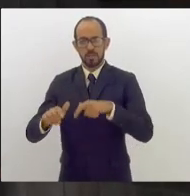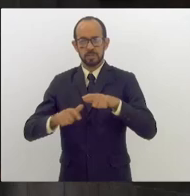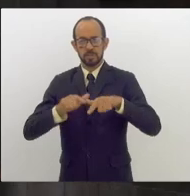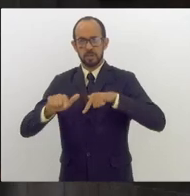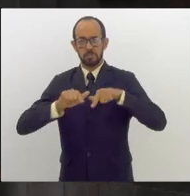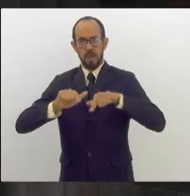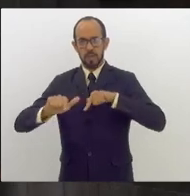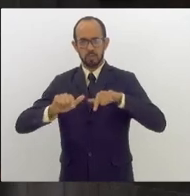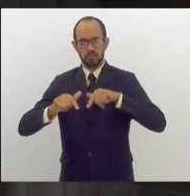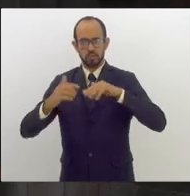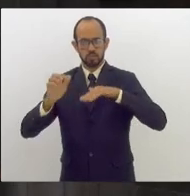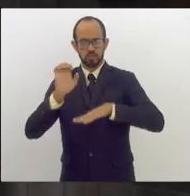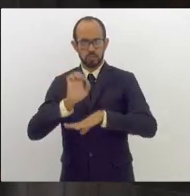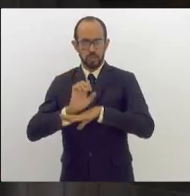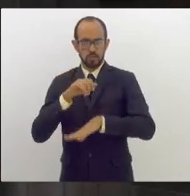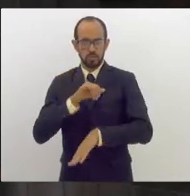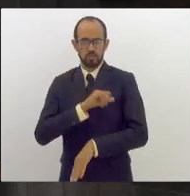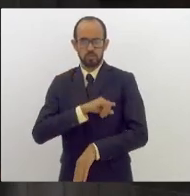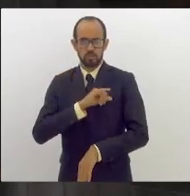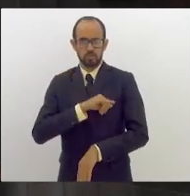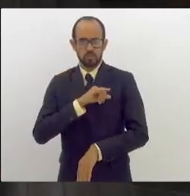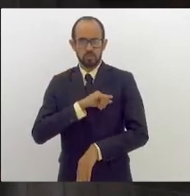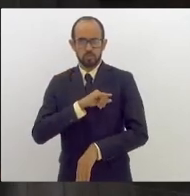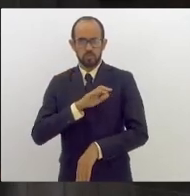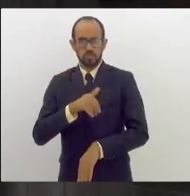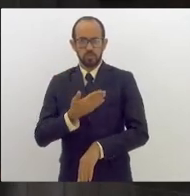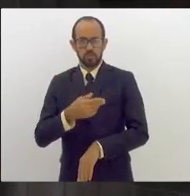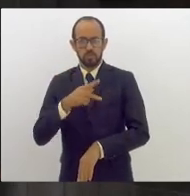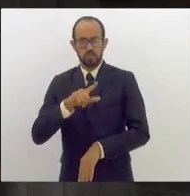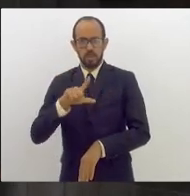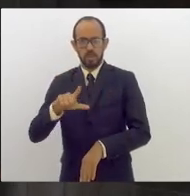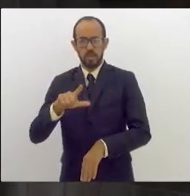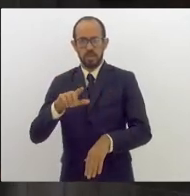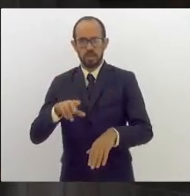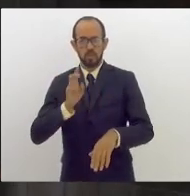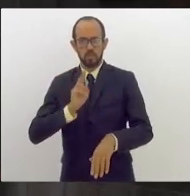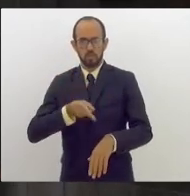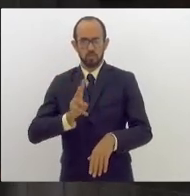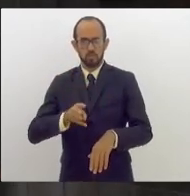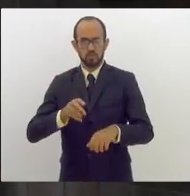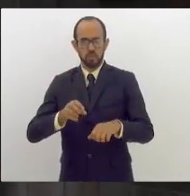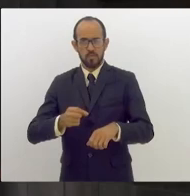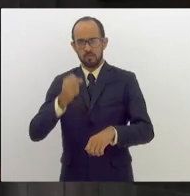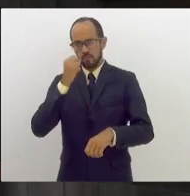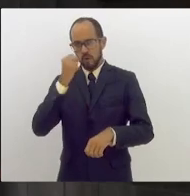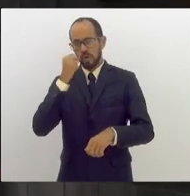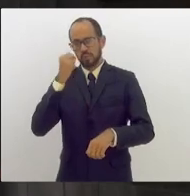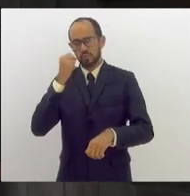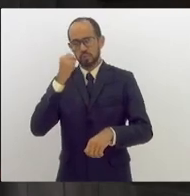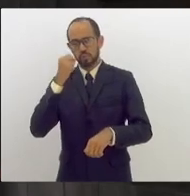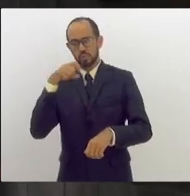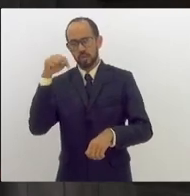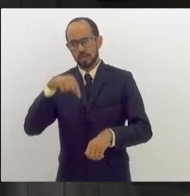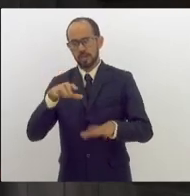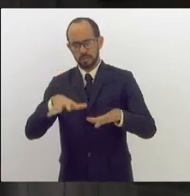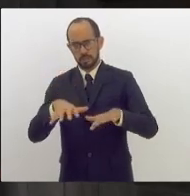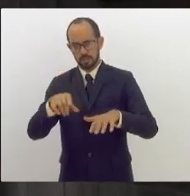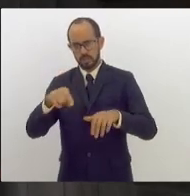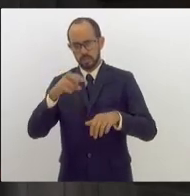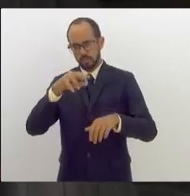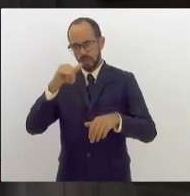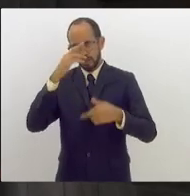Janeiro então o PL está bem firme com relação a essa matéria nós vamos respeitar aquilo que foi